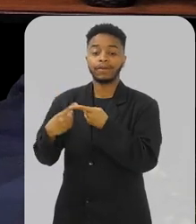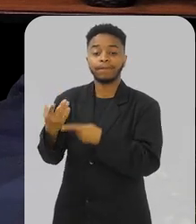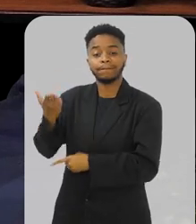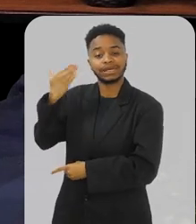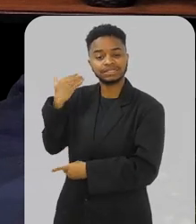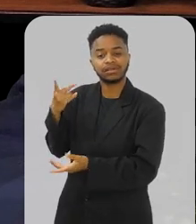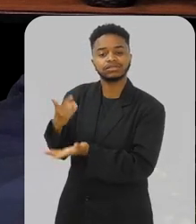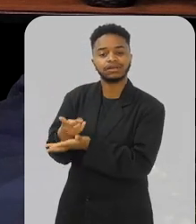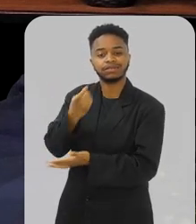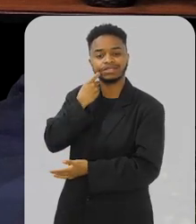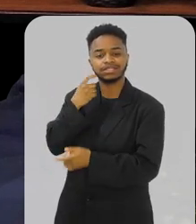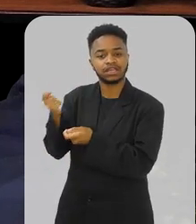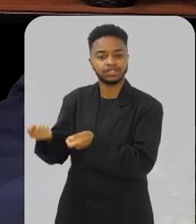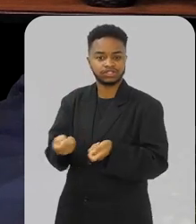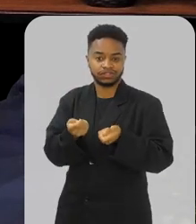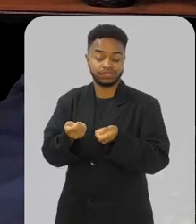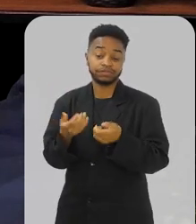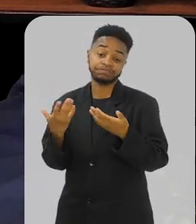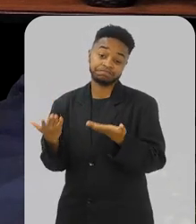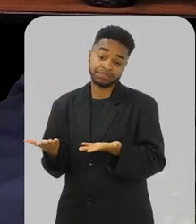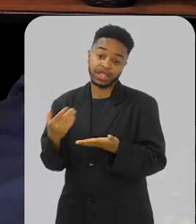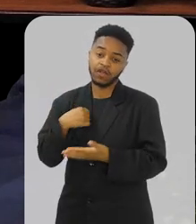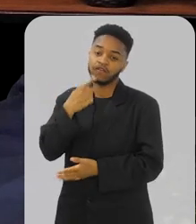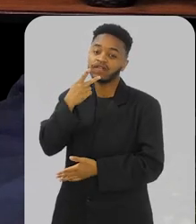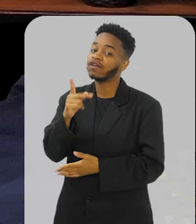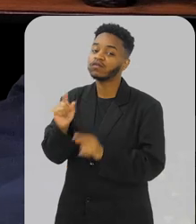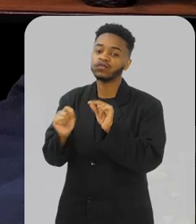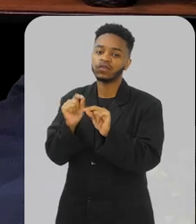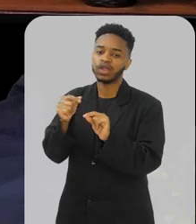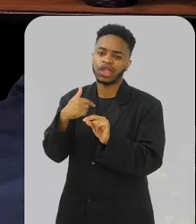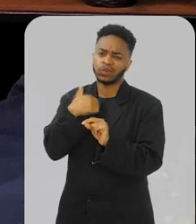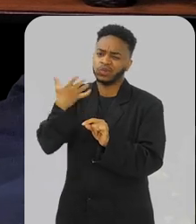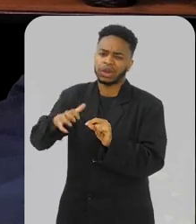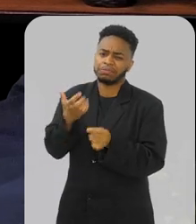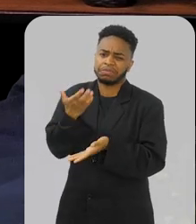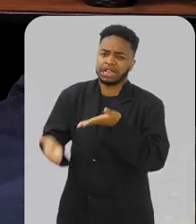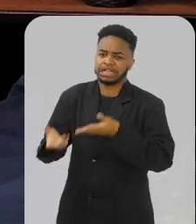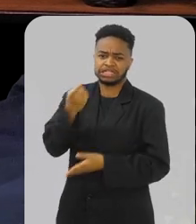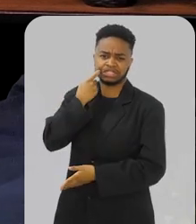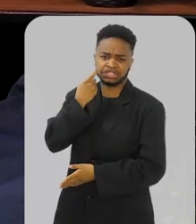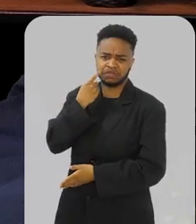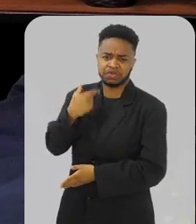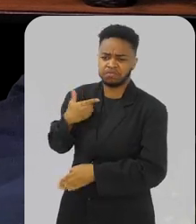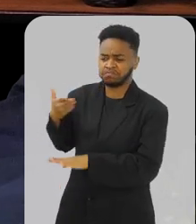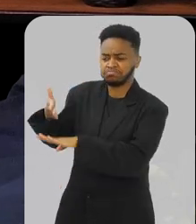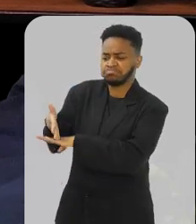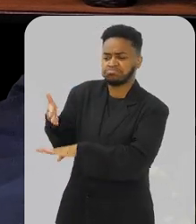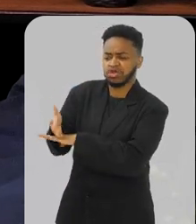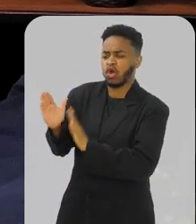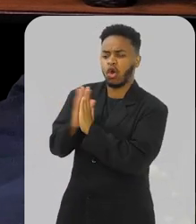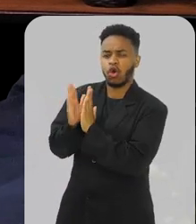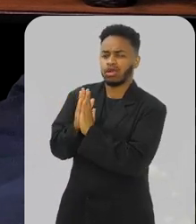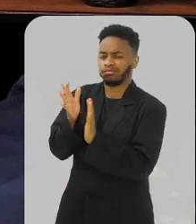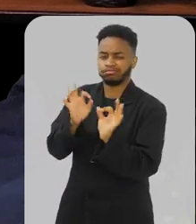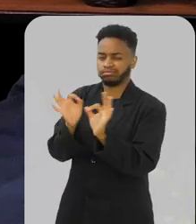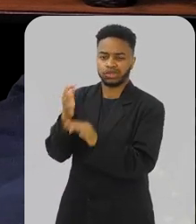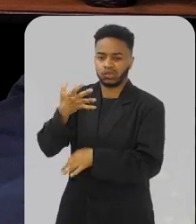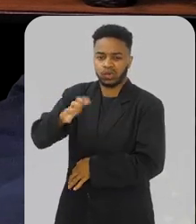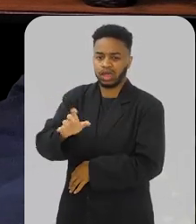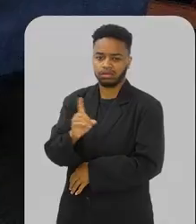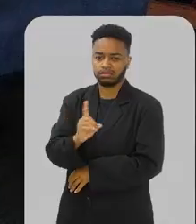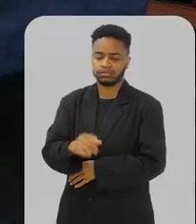Umbanda eram às sextas-feiras. E Ah. eu falava muito assim: eu não vou perder minha sexta-feira rezando em algum